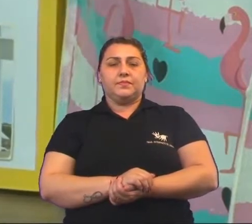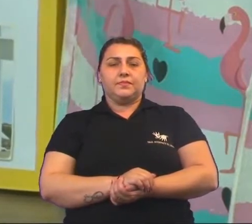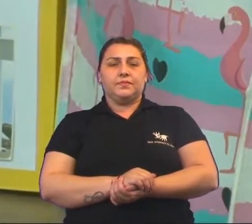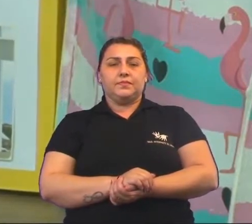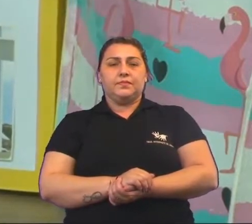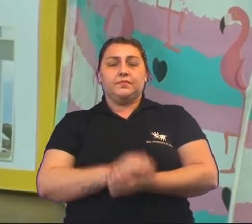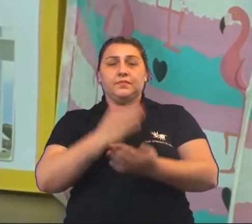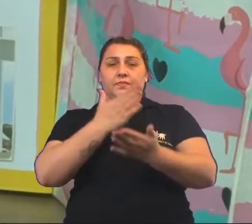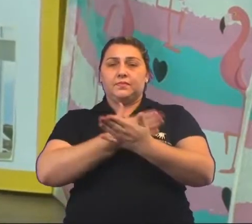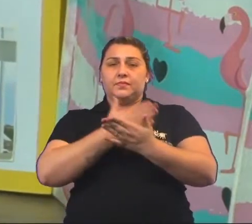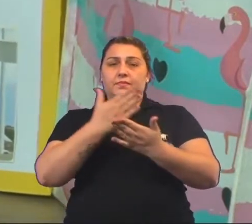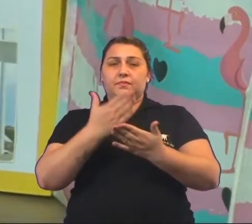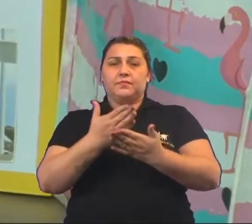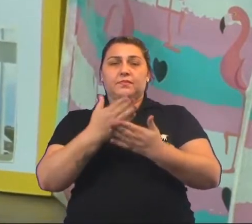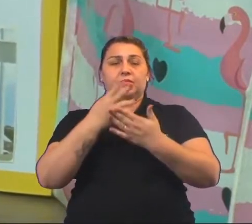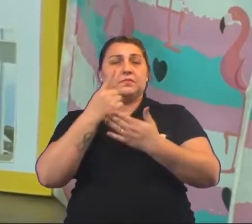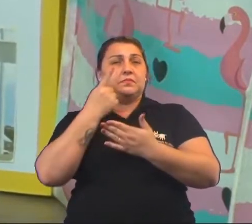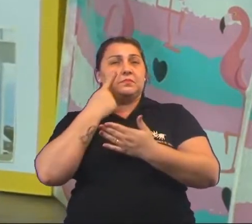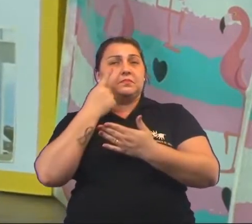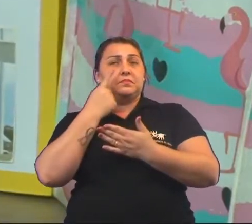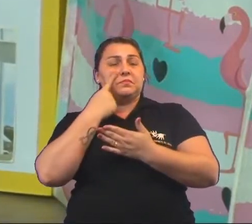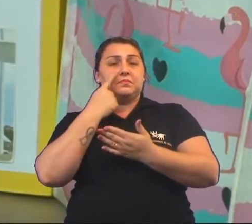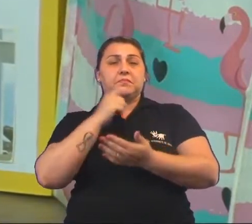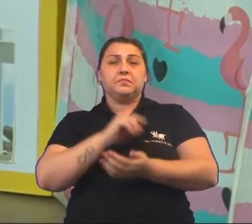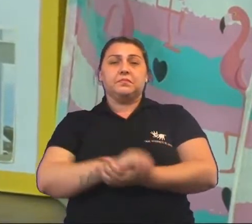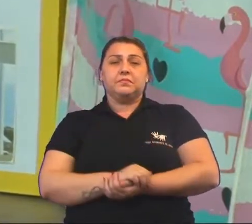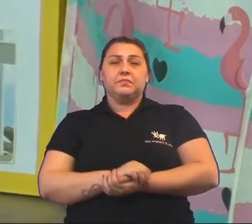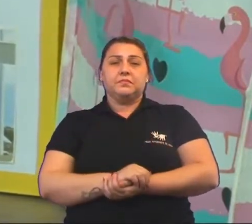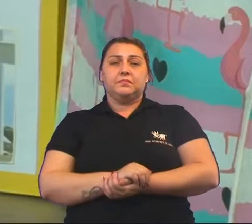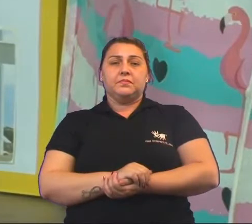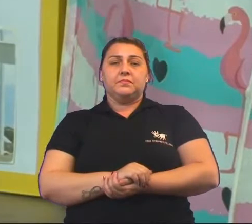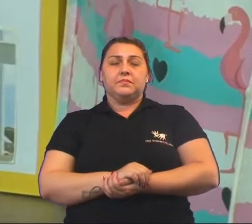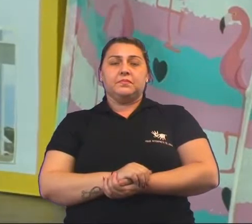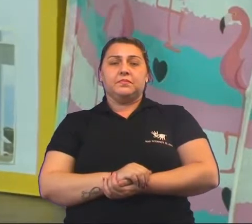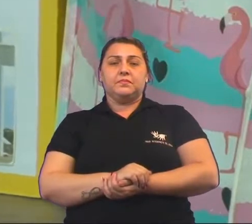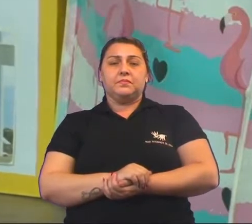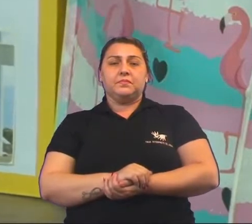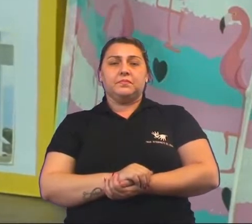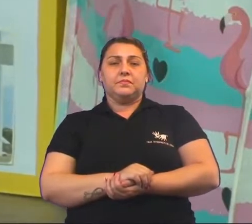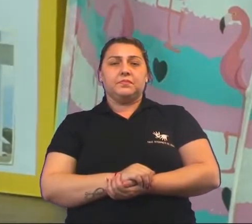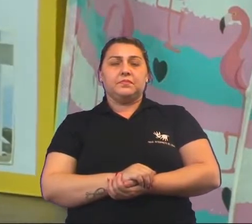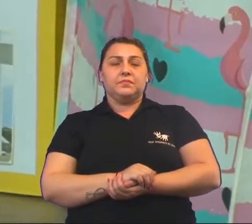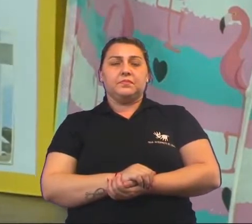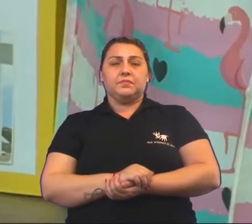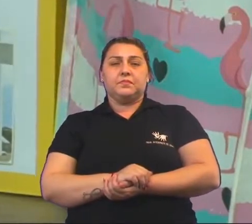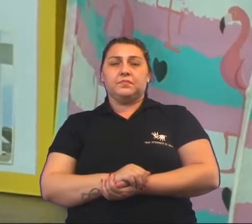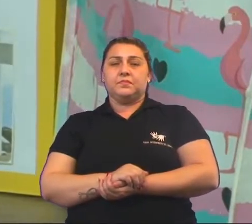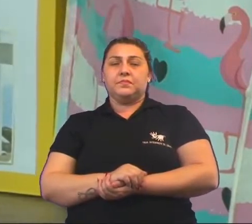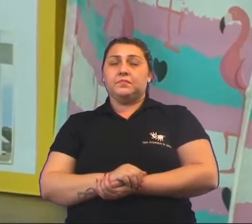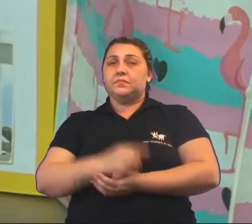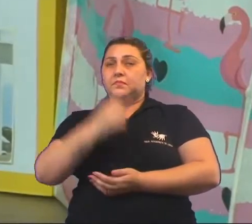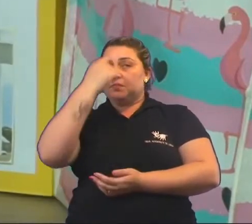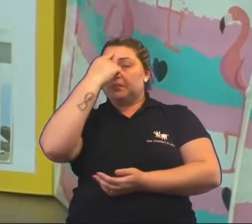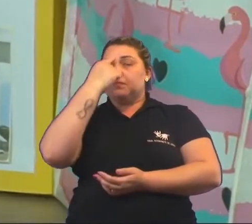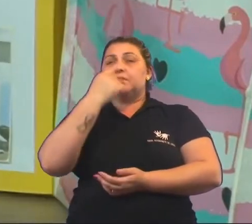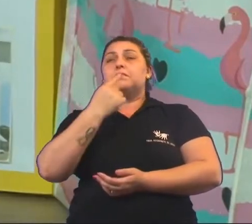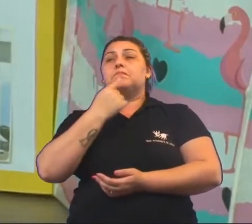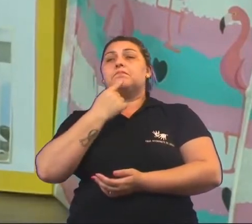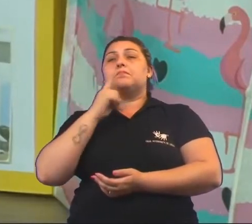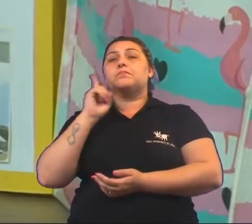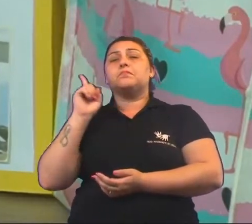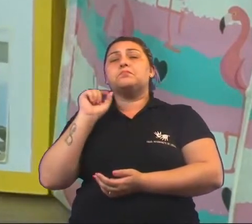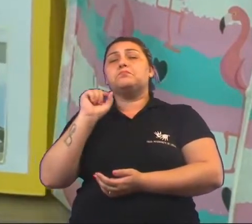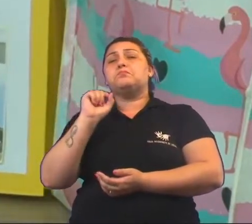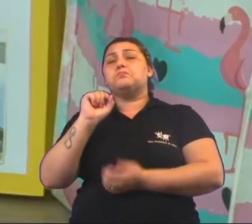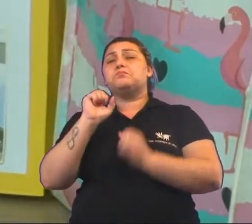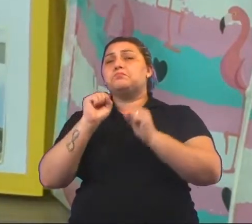Vamos começar observando esta aqui. Vamos observar atentamente esta imagem. O que